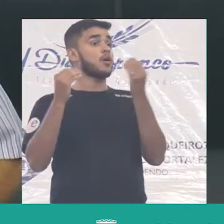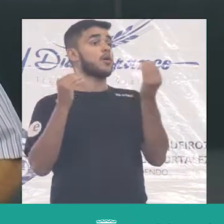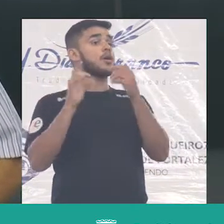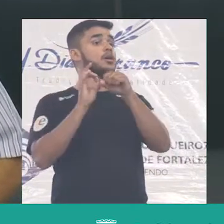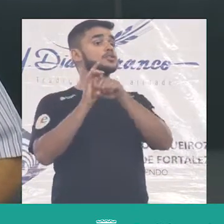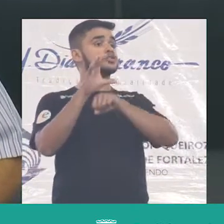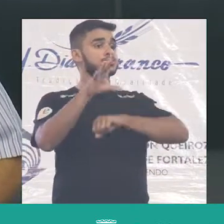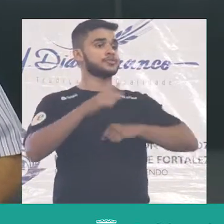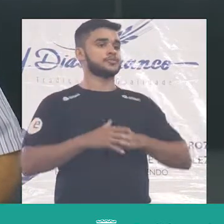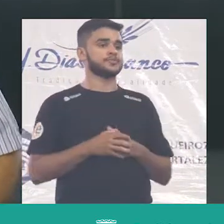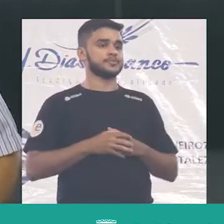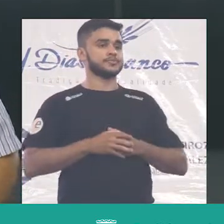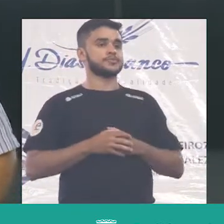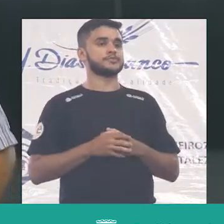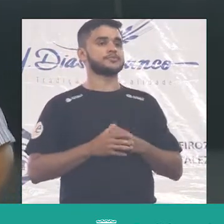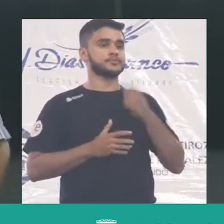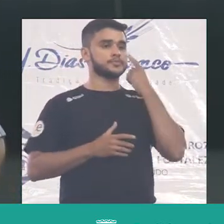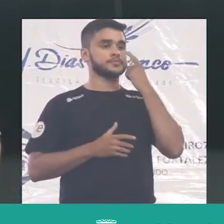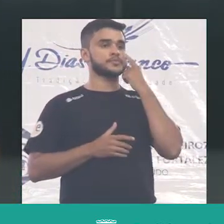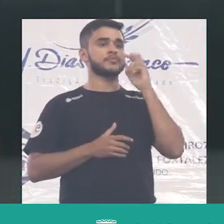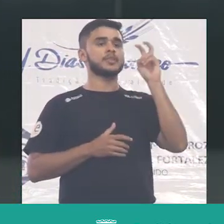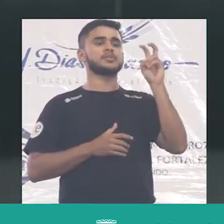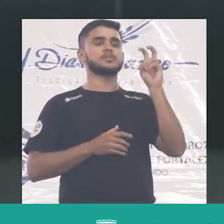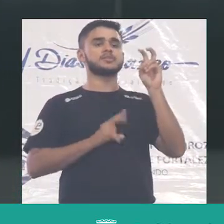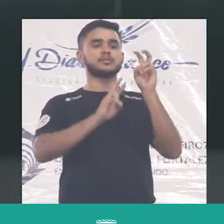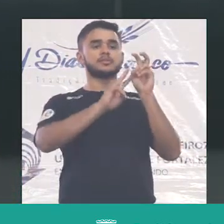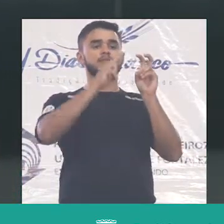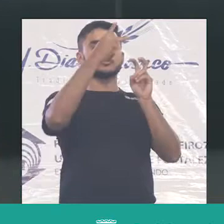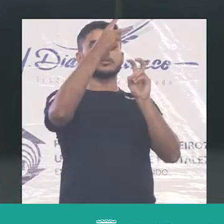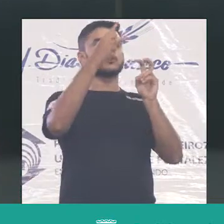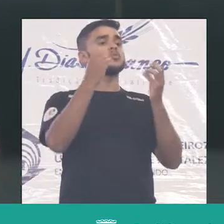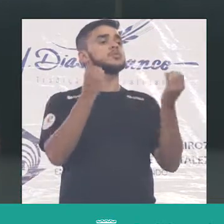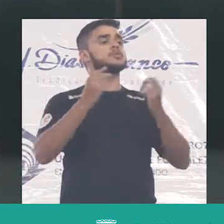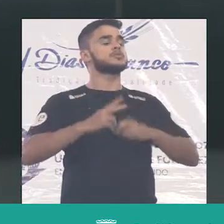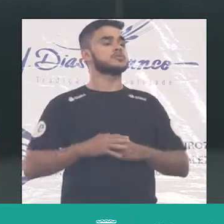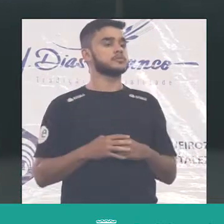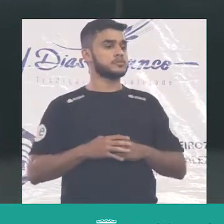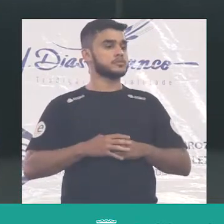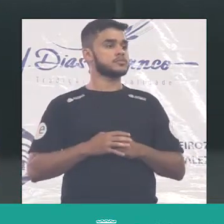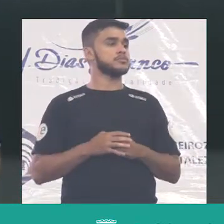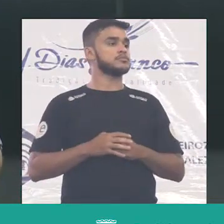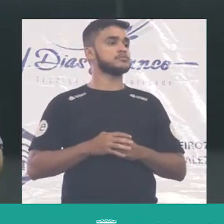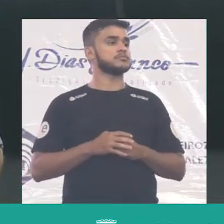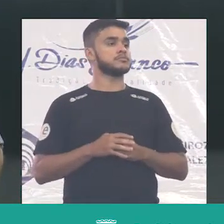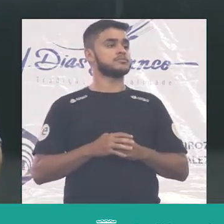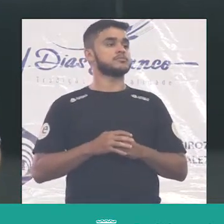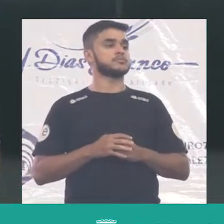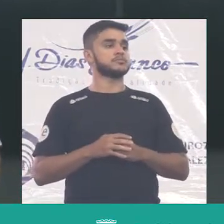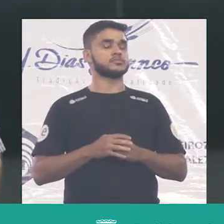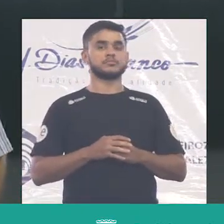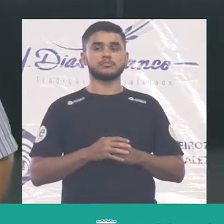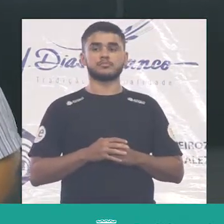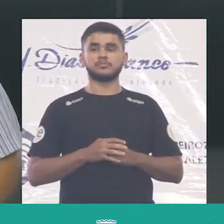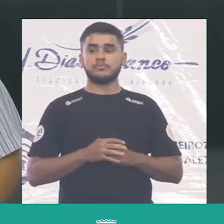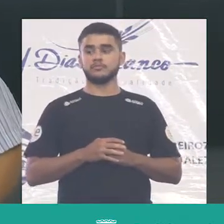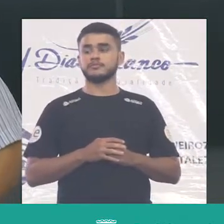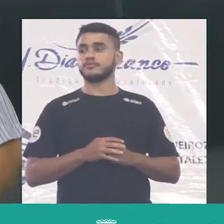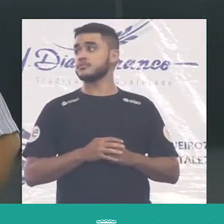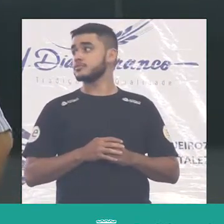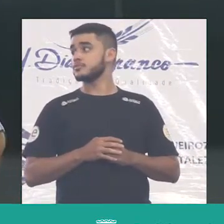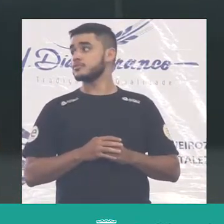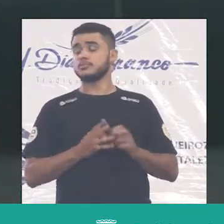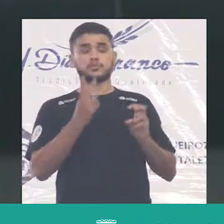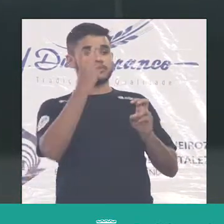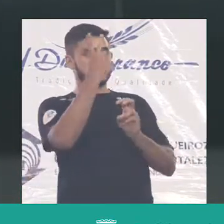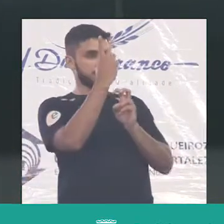Quanto é 5 ao quadrado? 5 ao quadrado. Todo mundo sabe